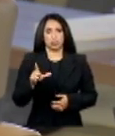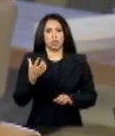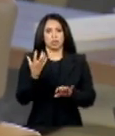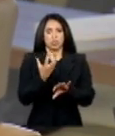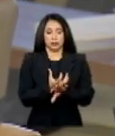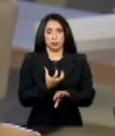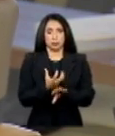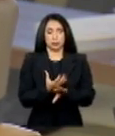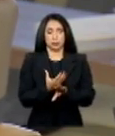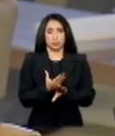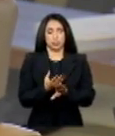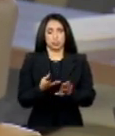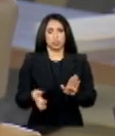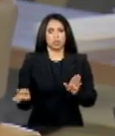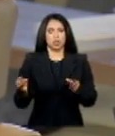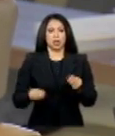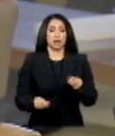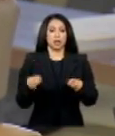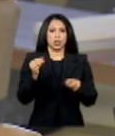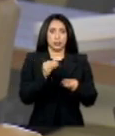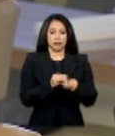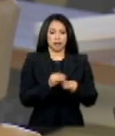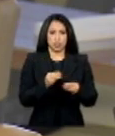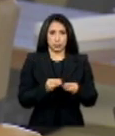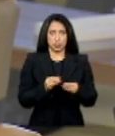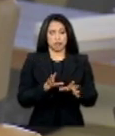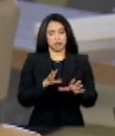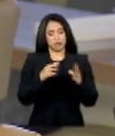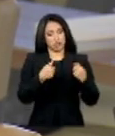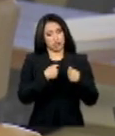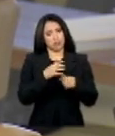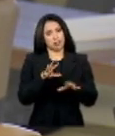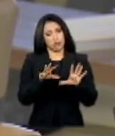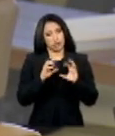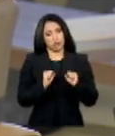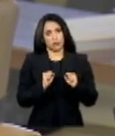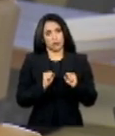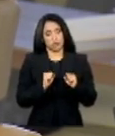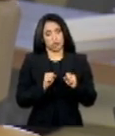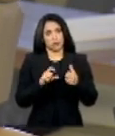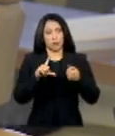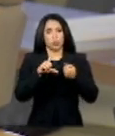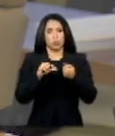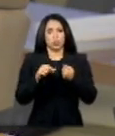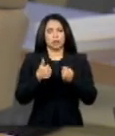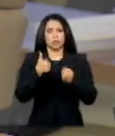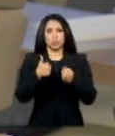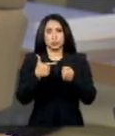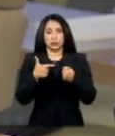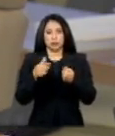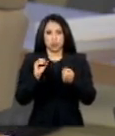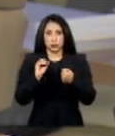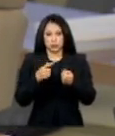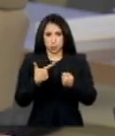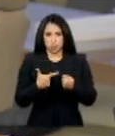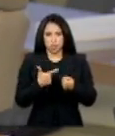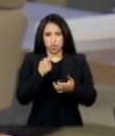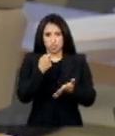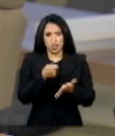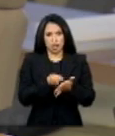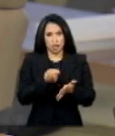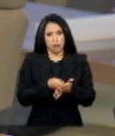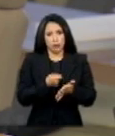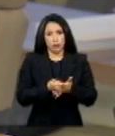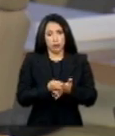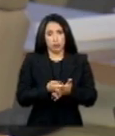anexa ao memorial que recebi e vejamos que interessante o artigo 102 da resolução quando fala da cobrança serviço e